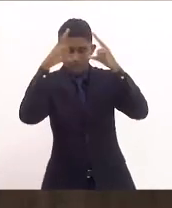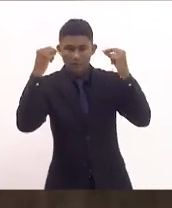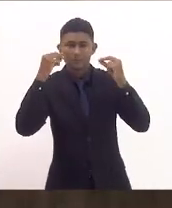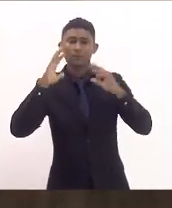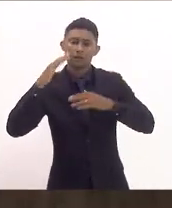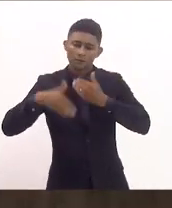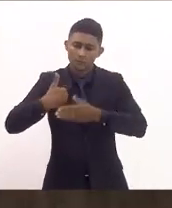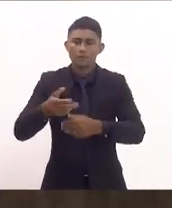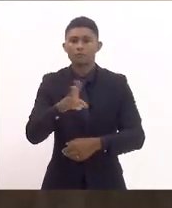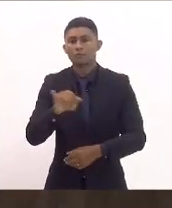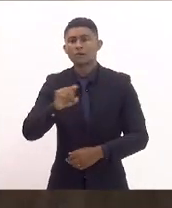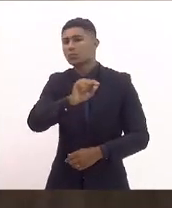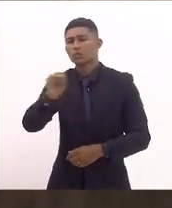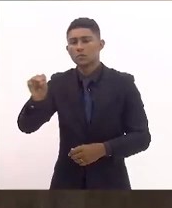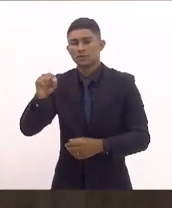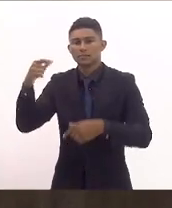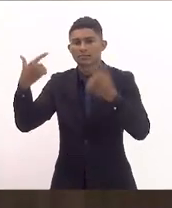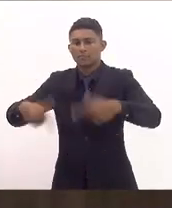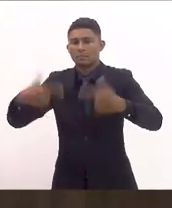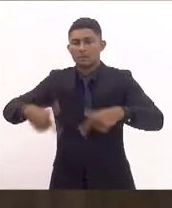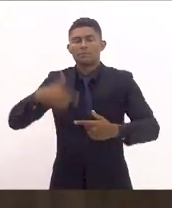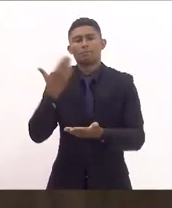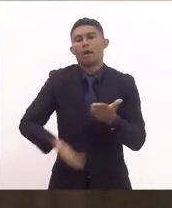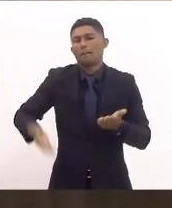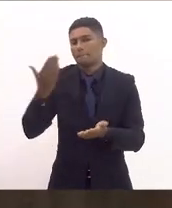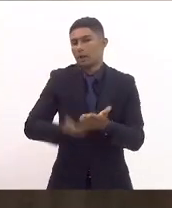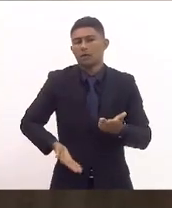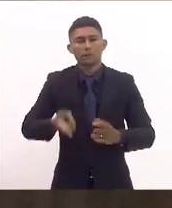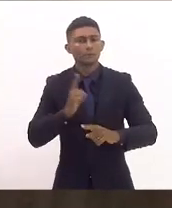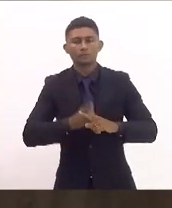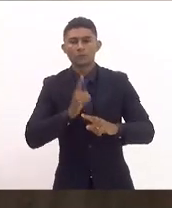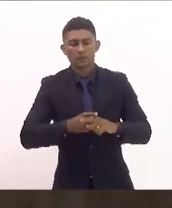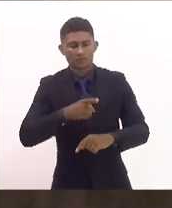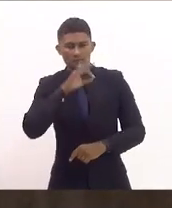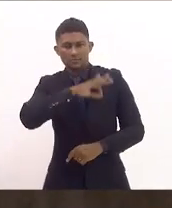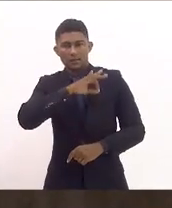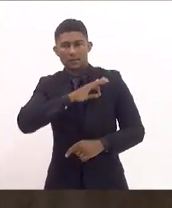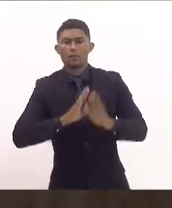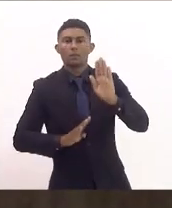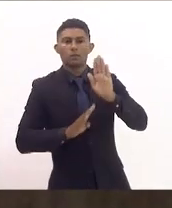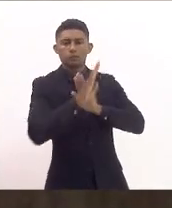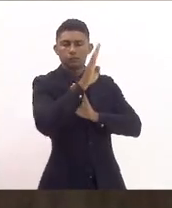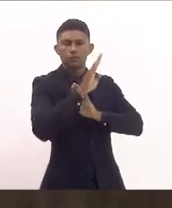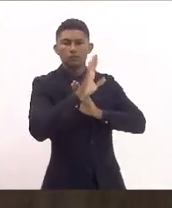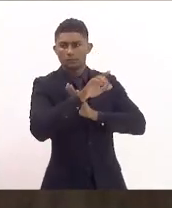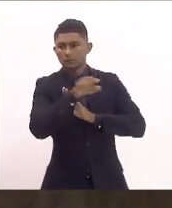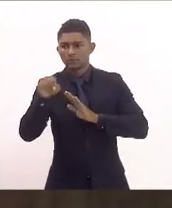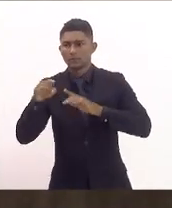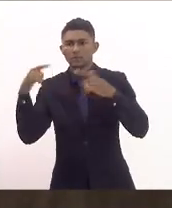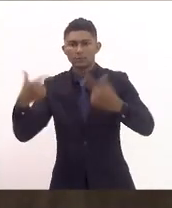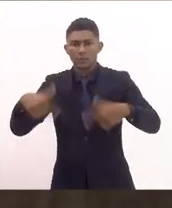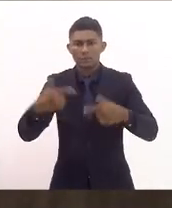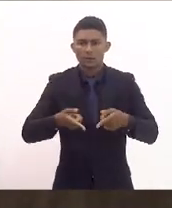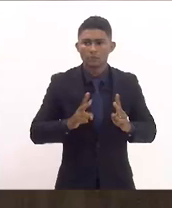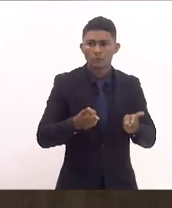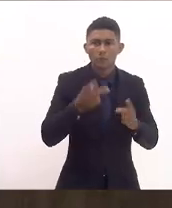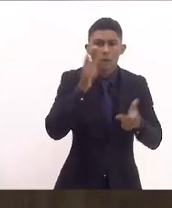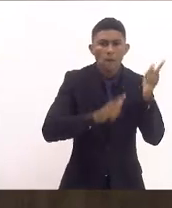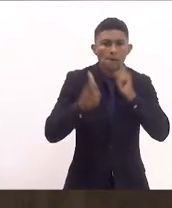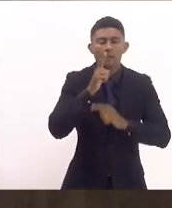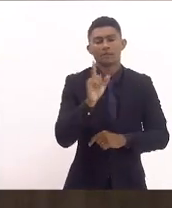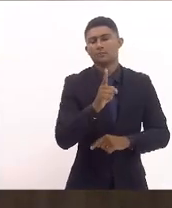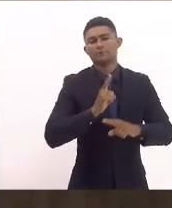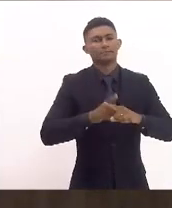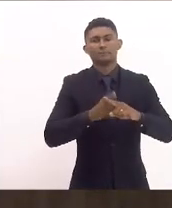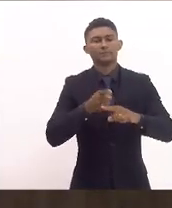conquistar o desemprego porque o aumento salarial não veio acompanhado da produtividade e sim por uma canetada